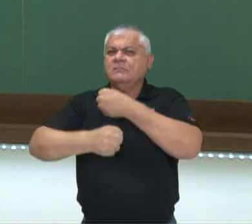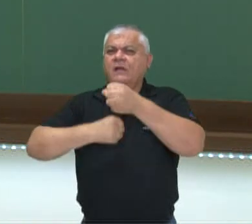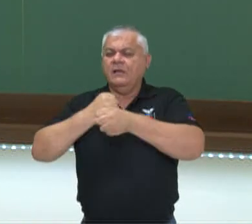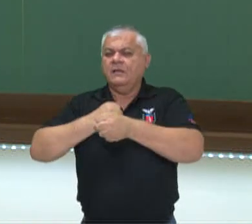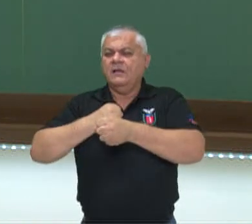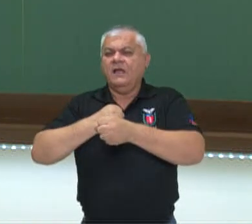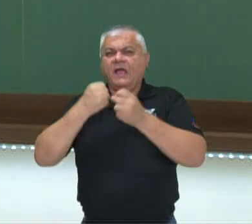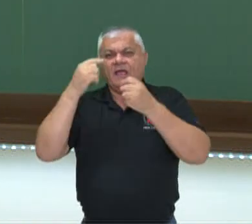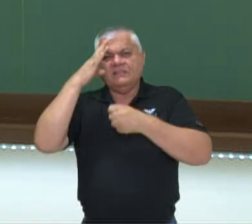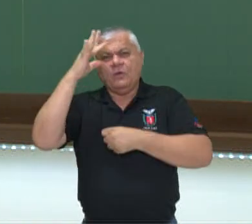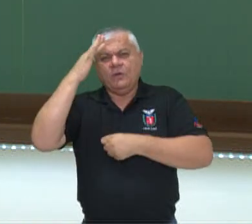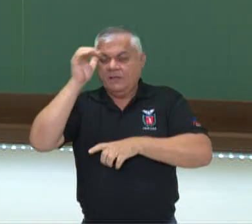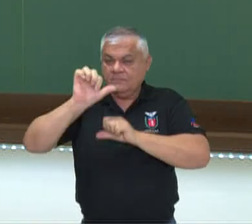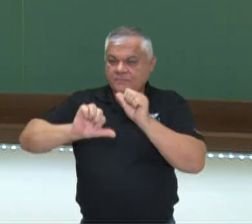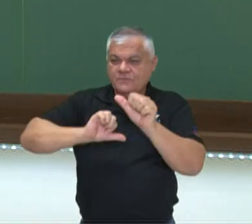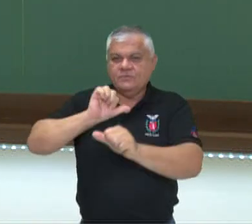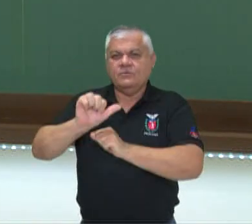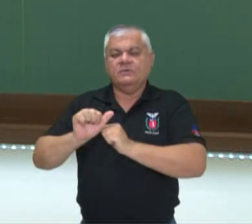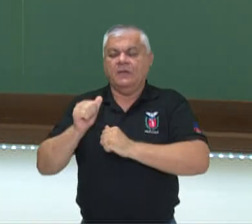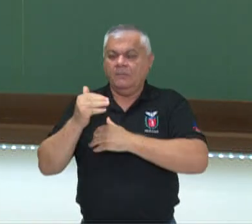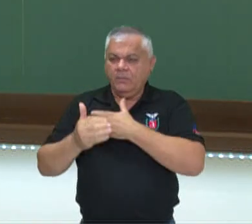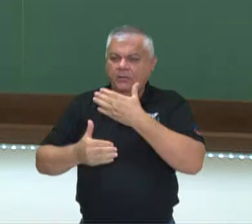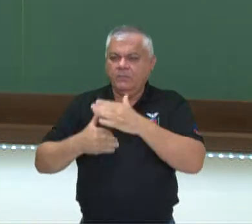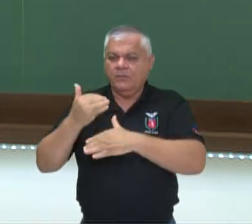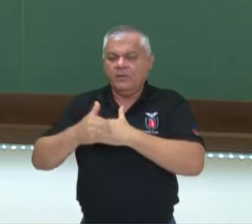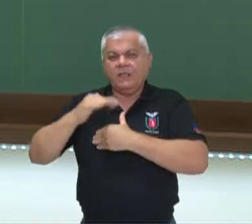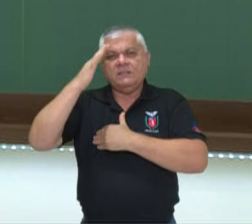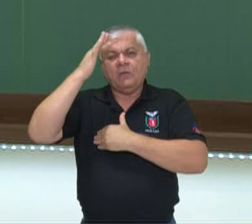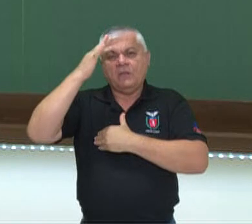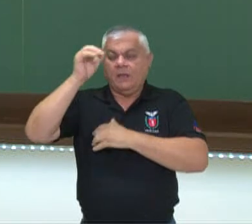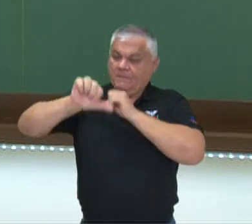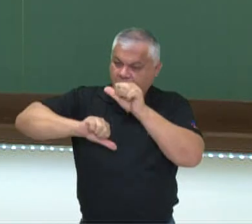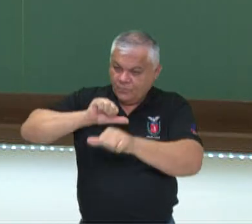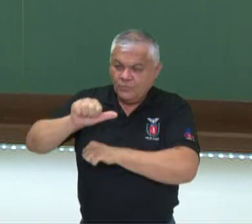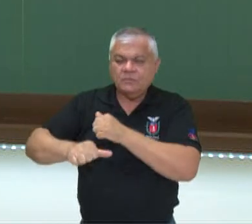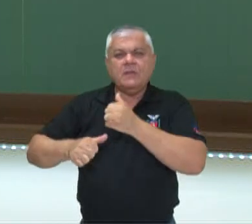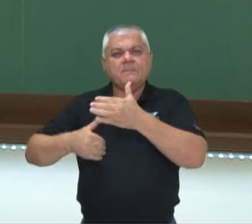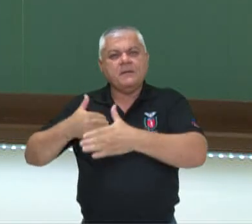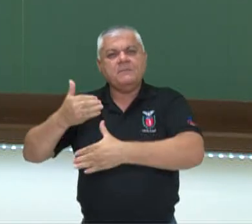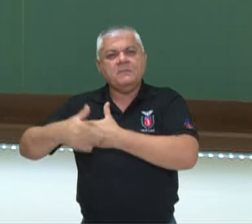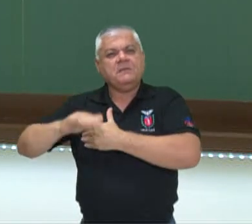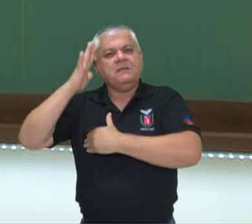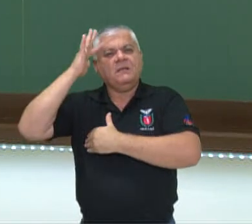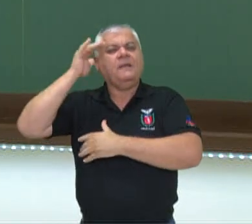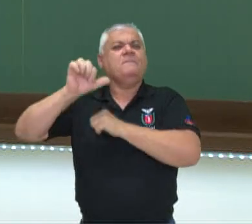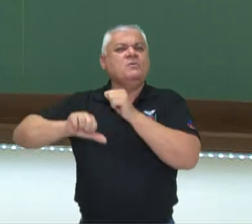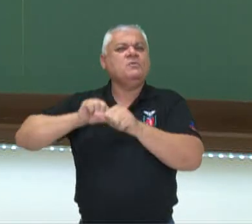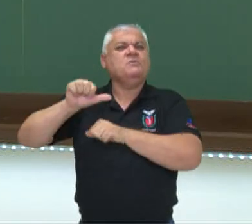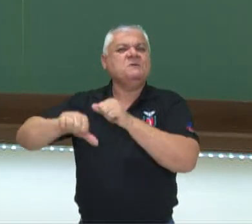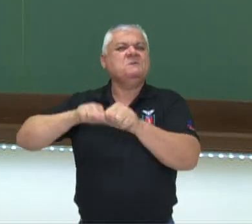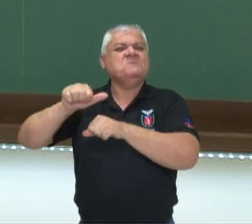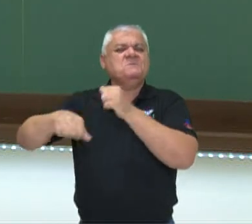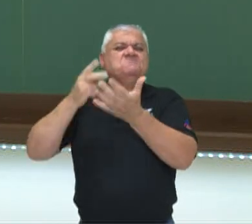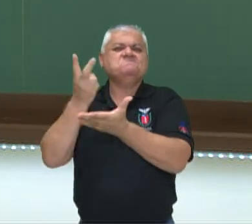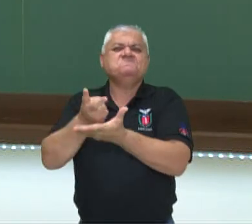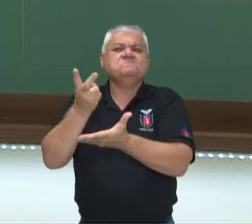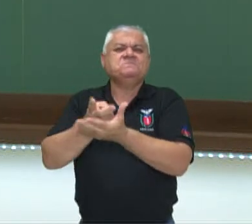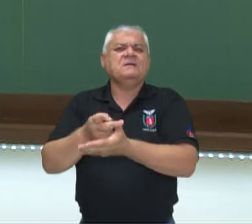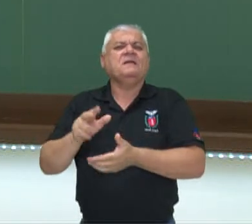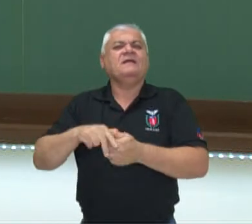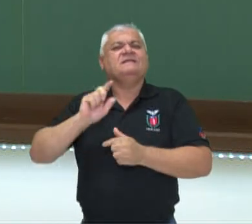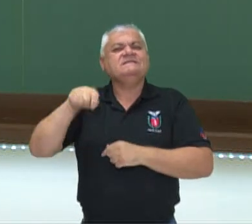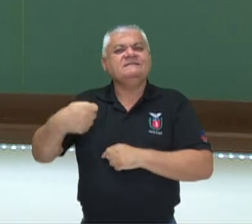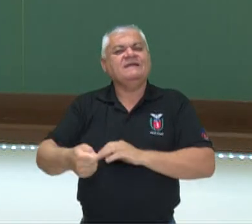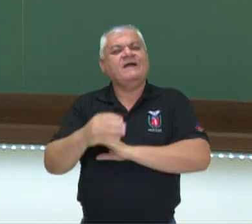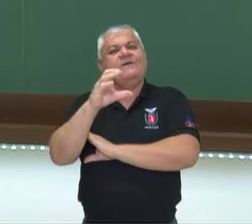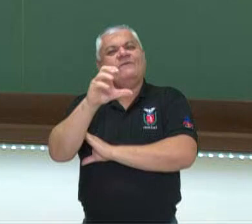científicas elas vão se transformando, elas vão sendo repensadas e isso caracteriza aí um contexto de crise. Foi a